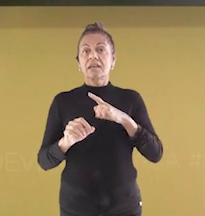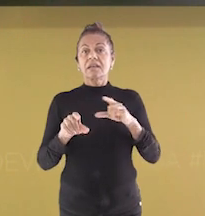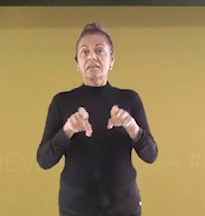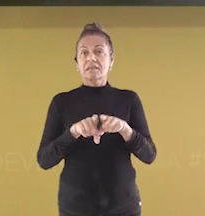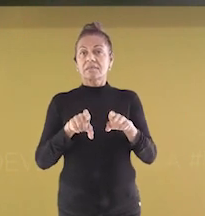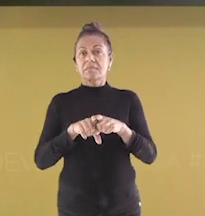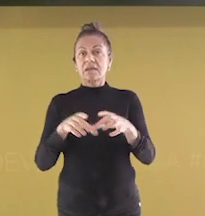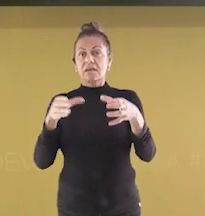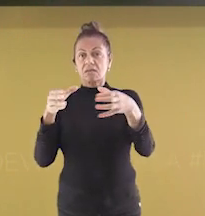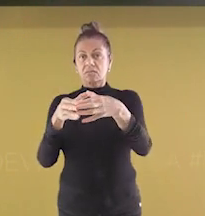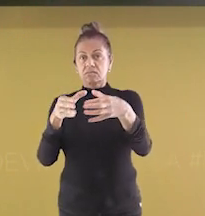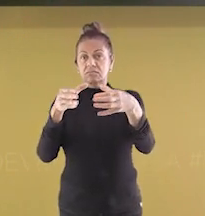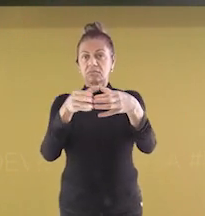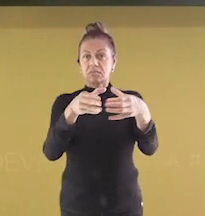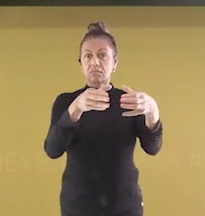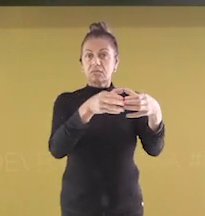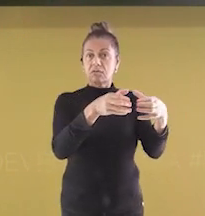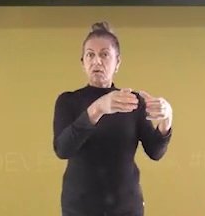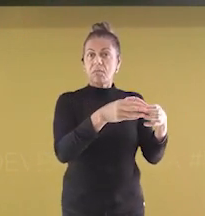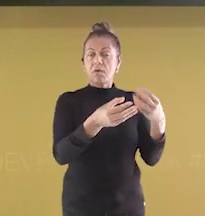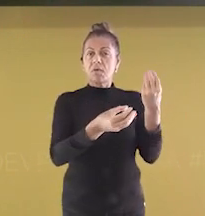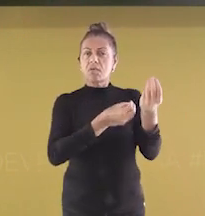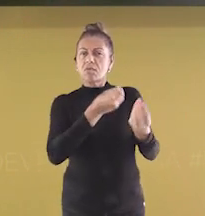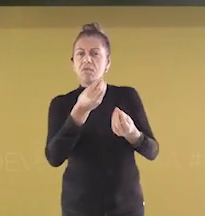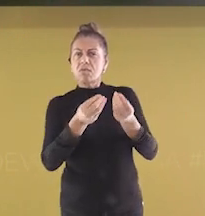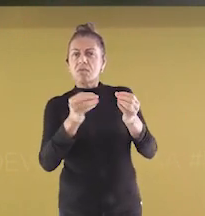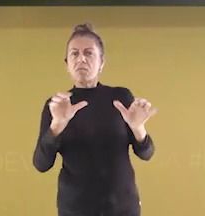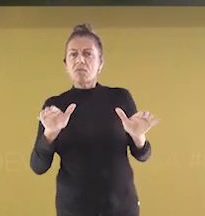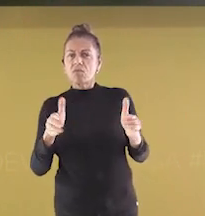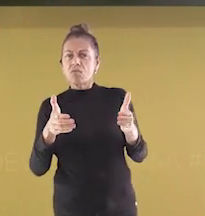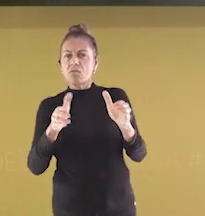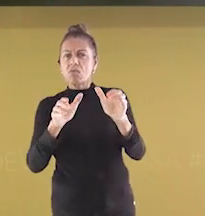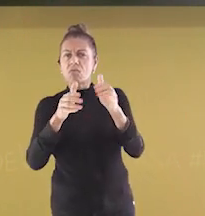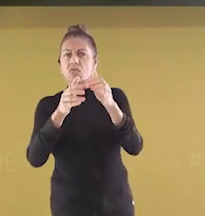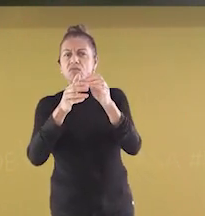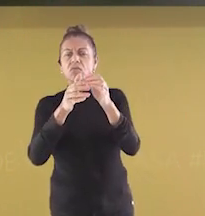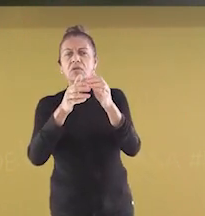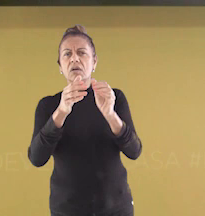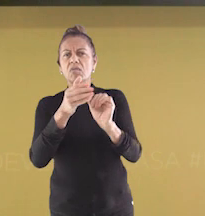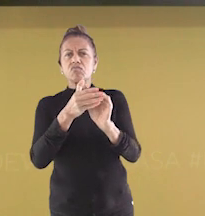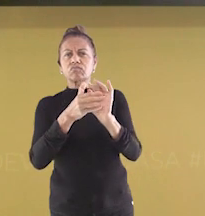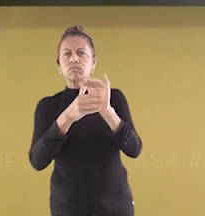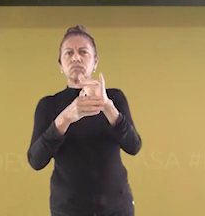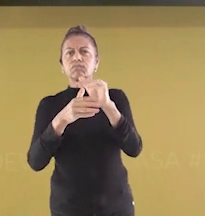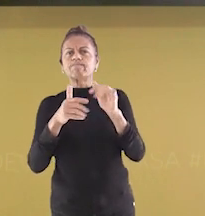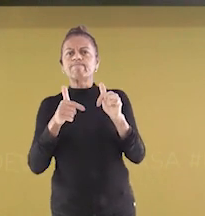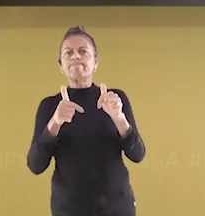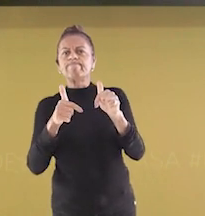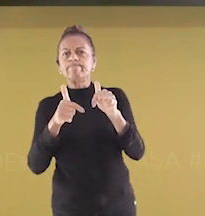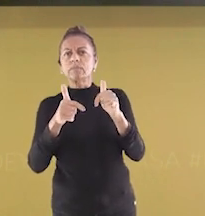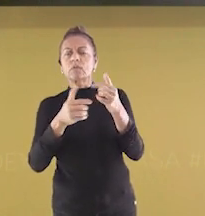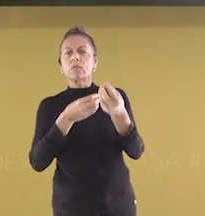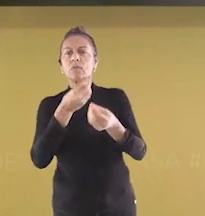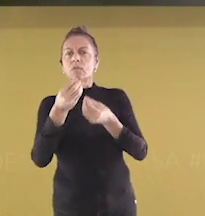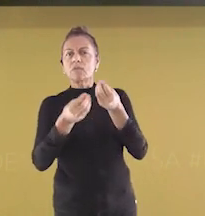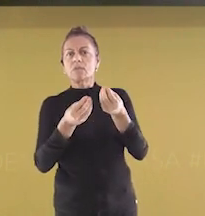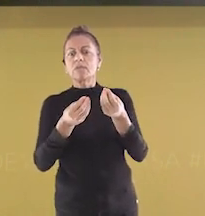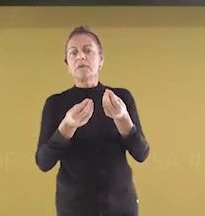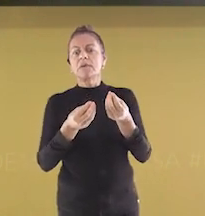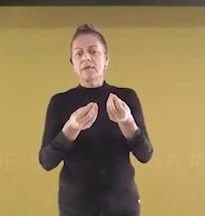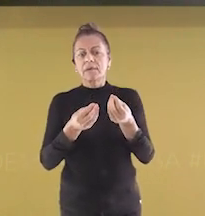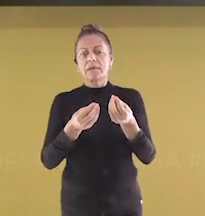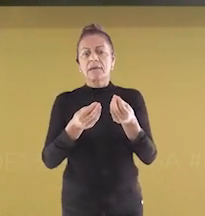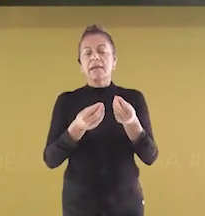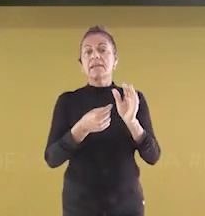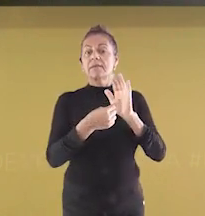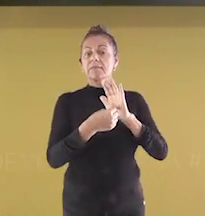outras. Existe também a classificação quanto à sua atividade. Quando o vulcão ele é ativo, isso indica